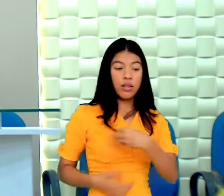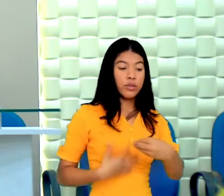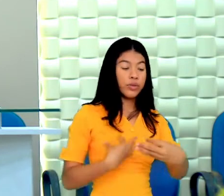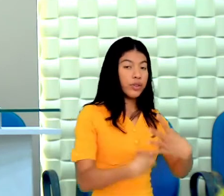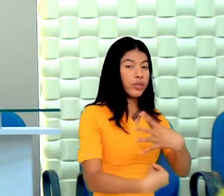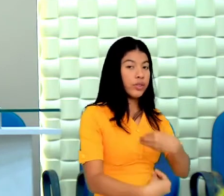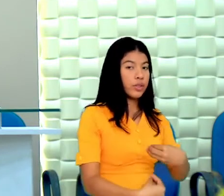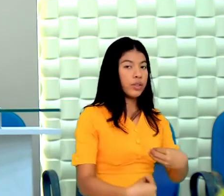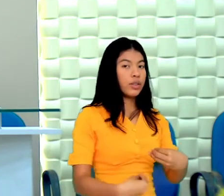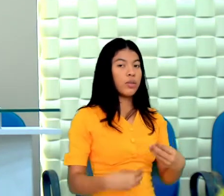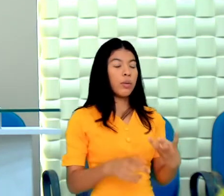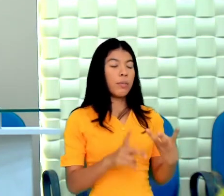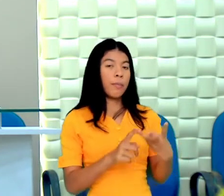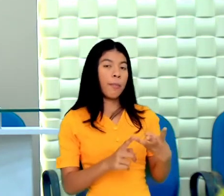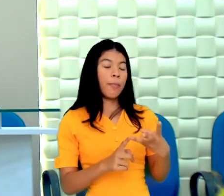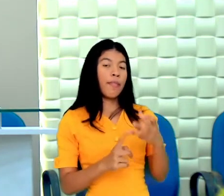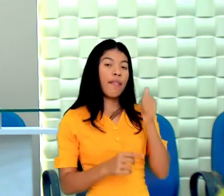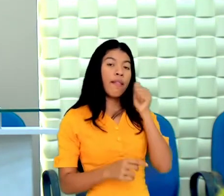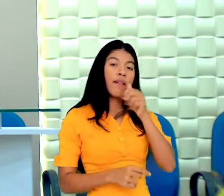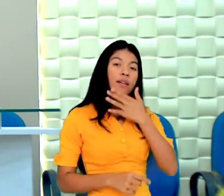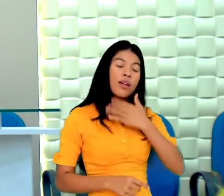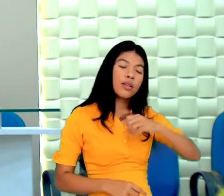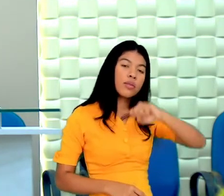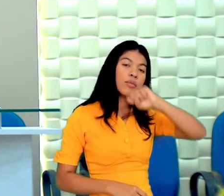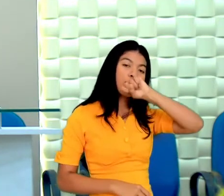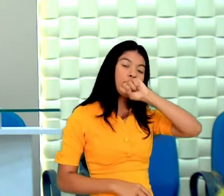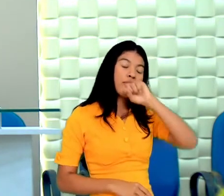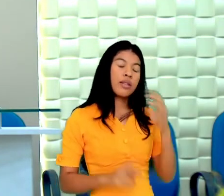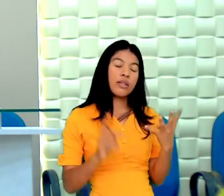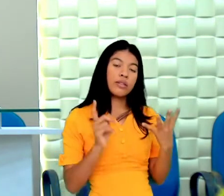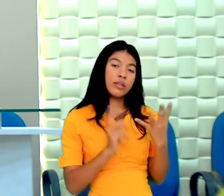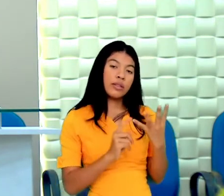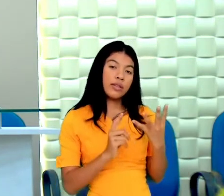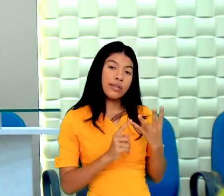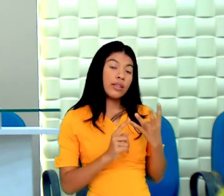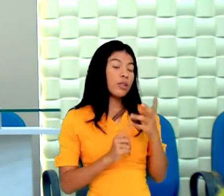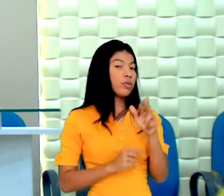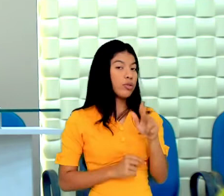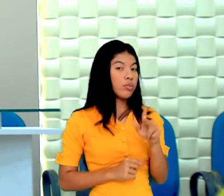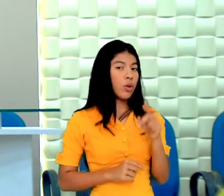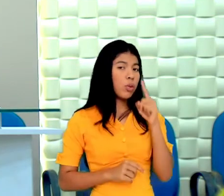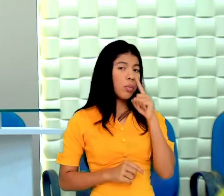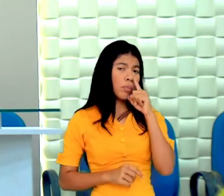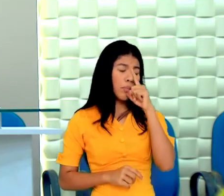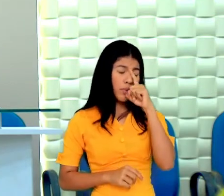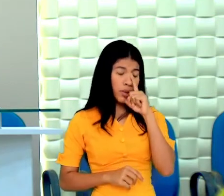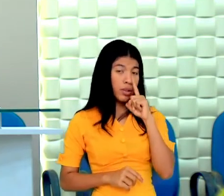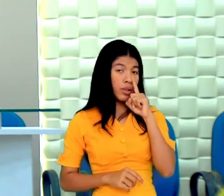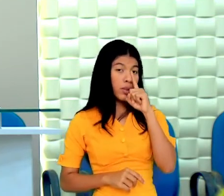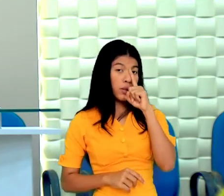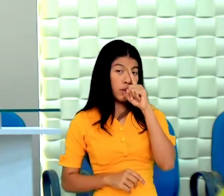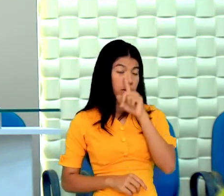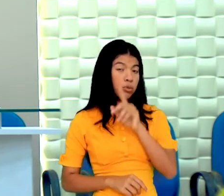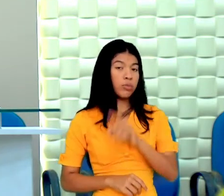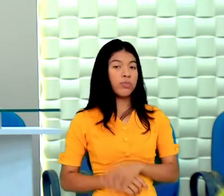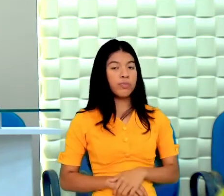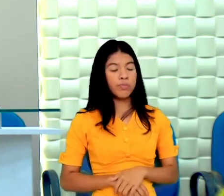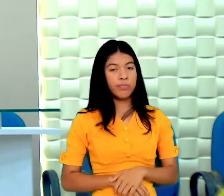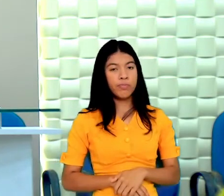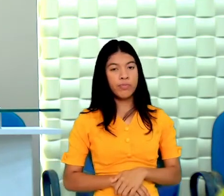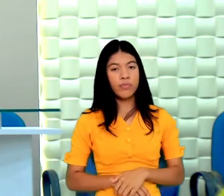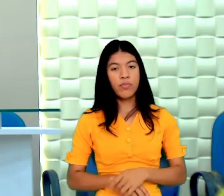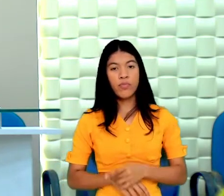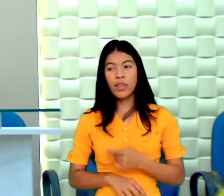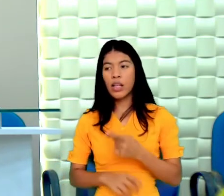falamos aos pais, nós falamos aos irmãos do perigo que eles estão vivendo. Falamos